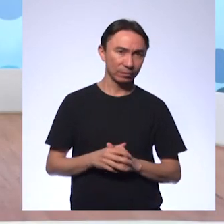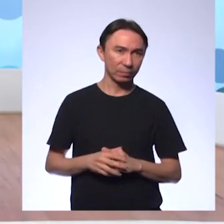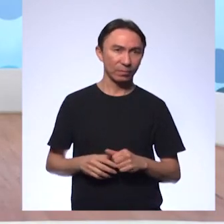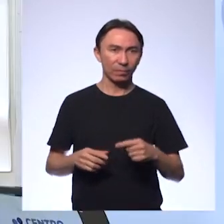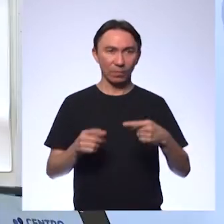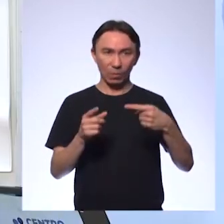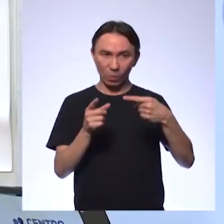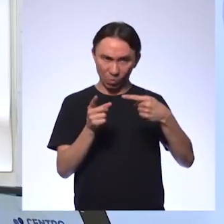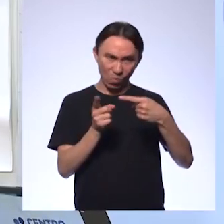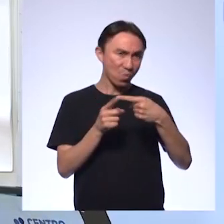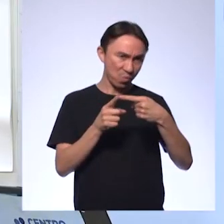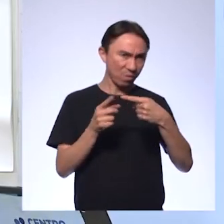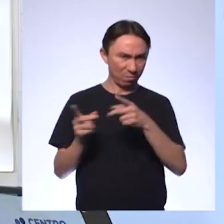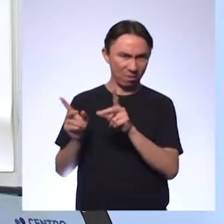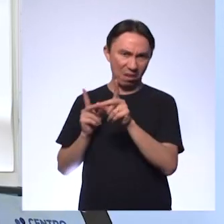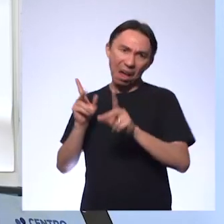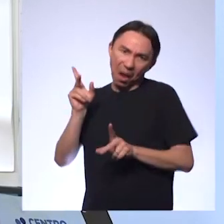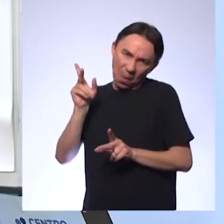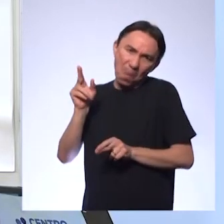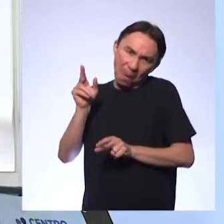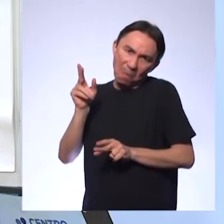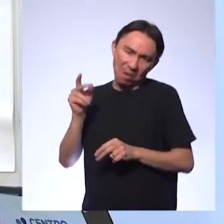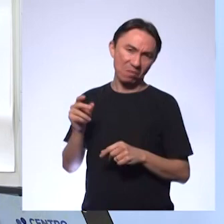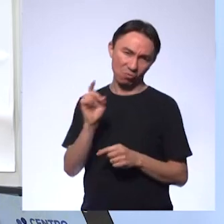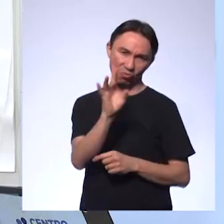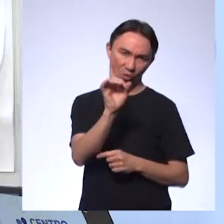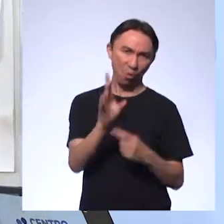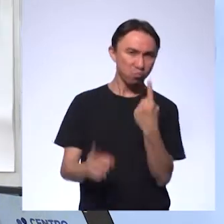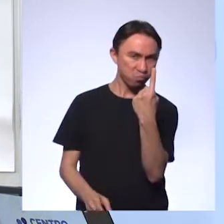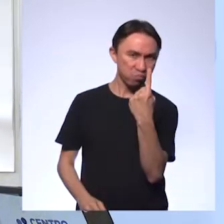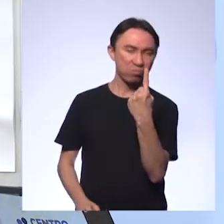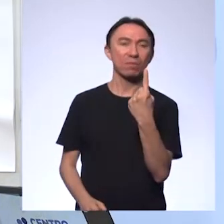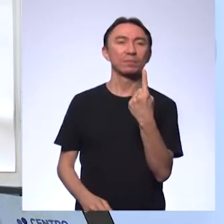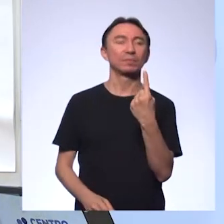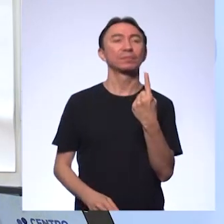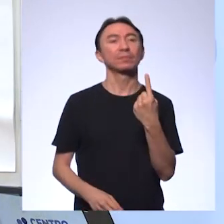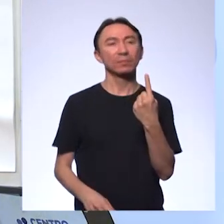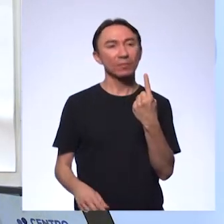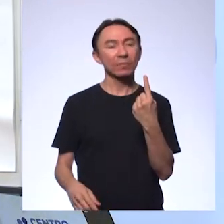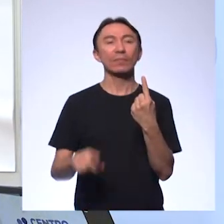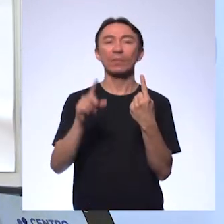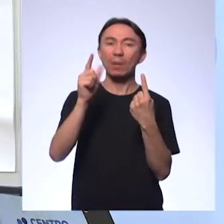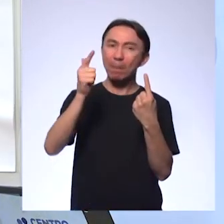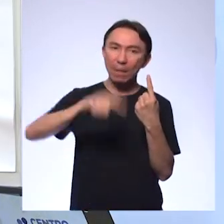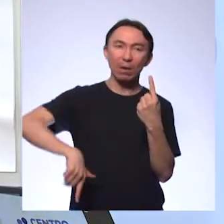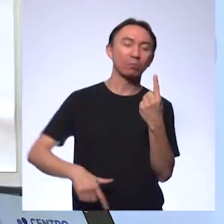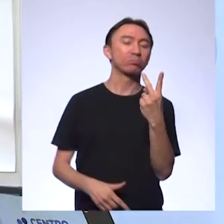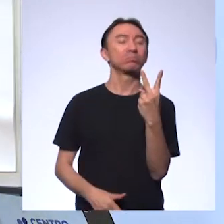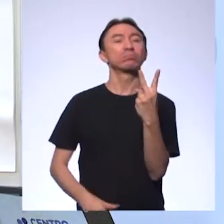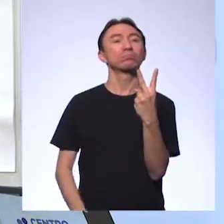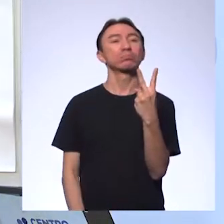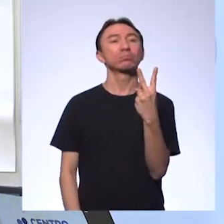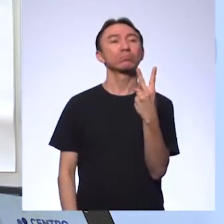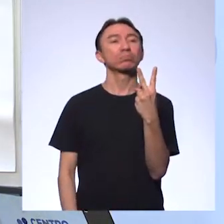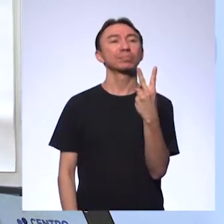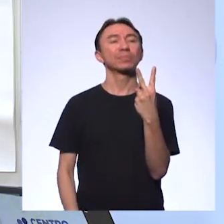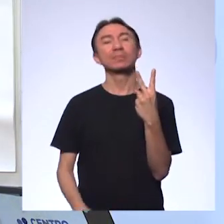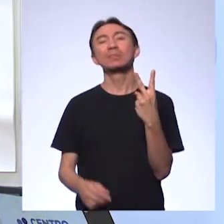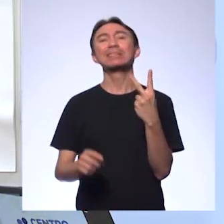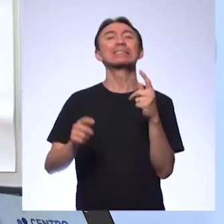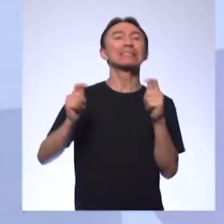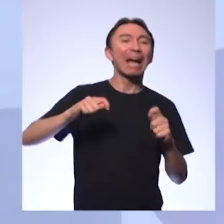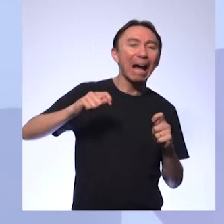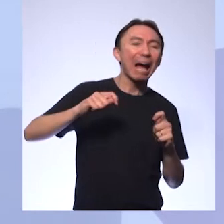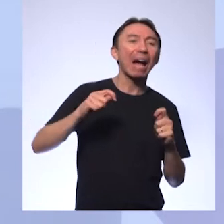1, né? Porque os dois são iguais, então aqui é apenas 1. E esse aqui, 2. Então, quantos isômeros possíveis eu